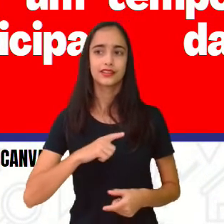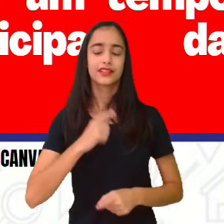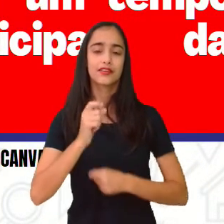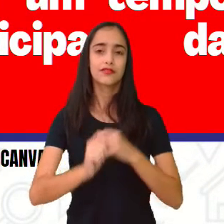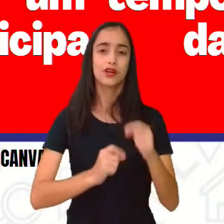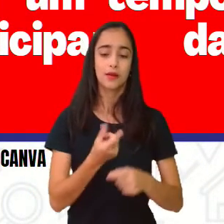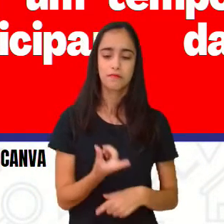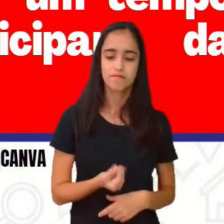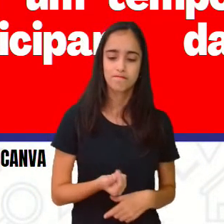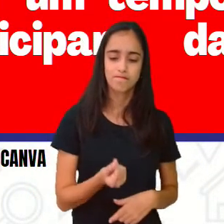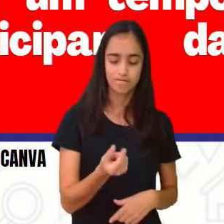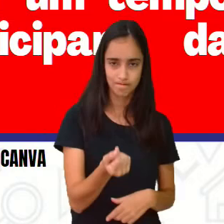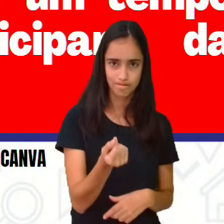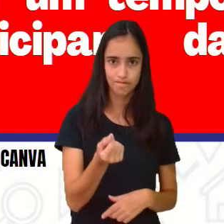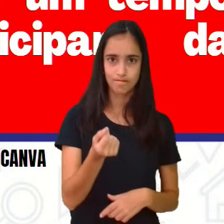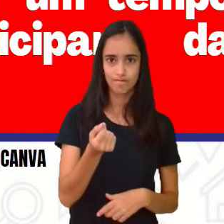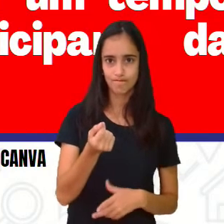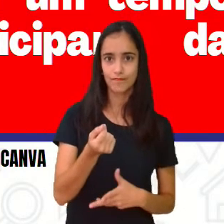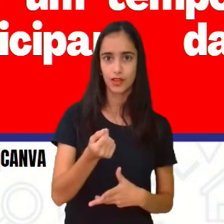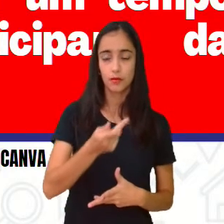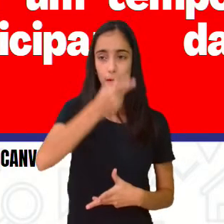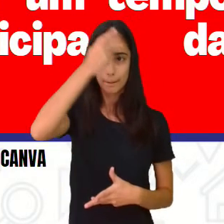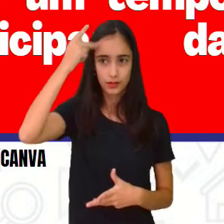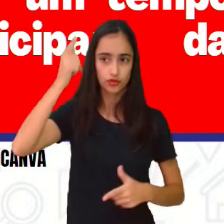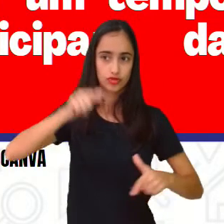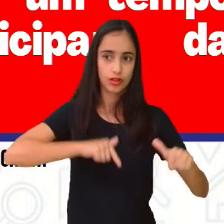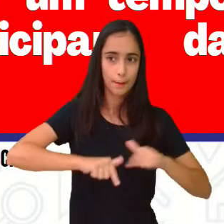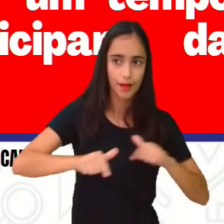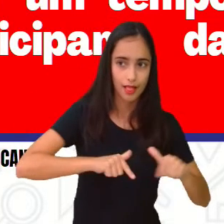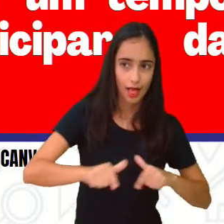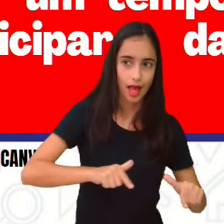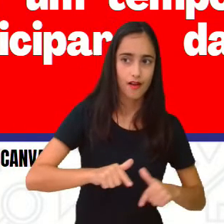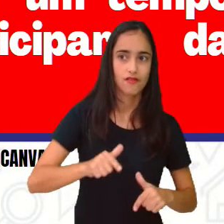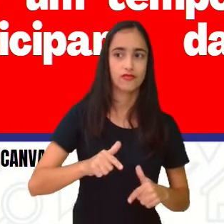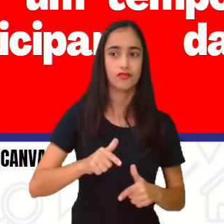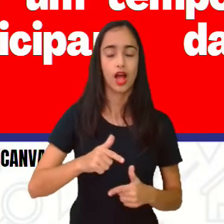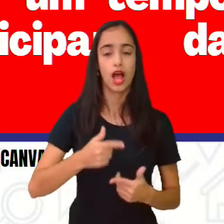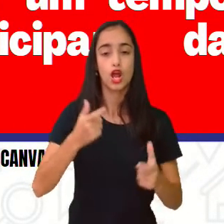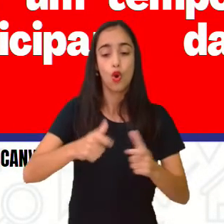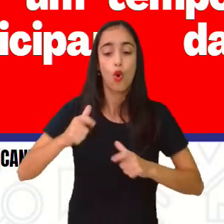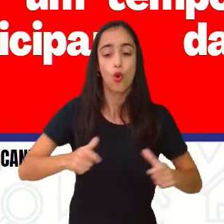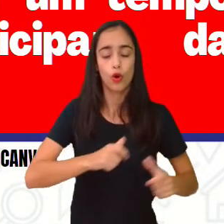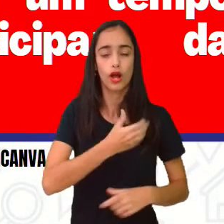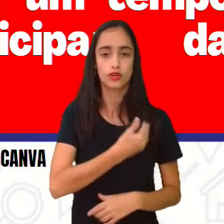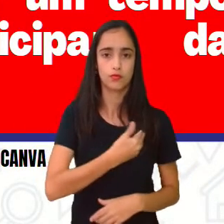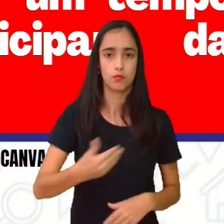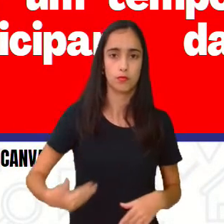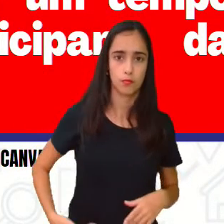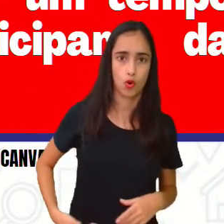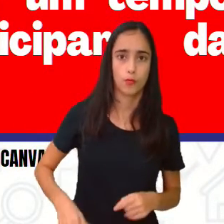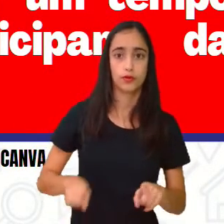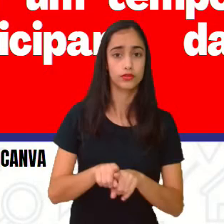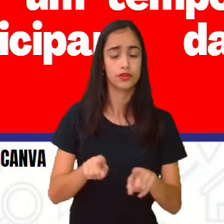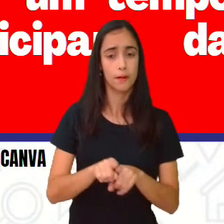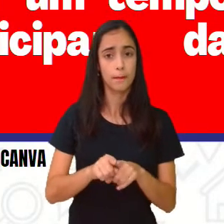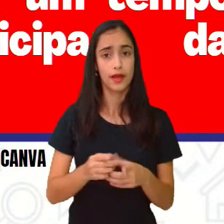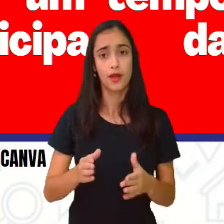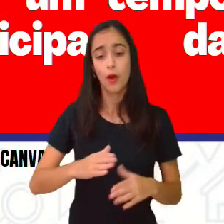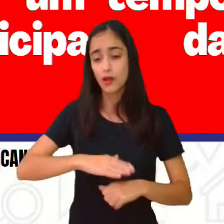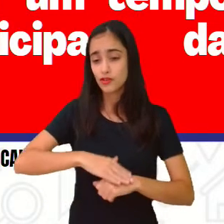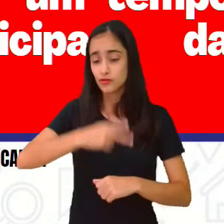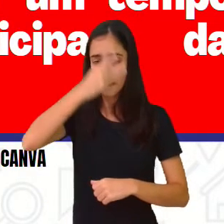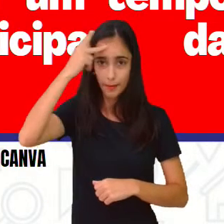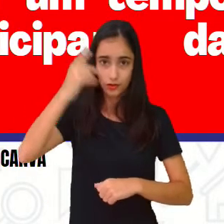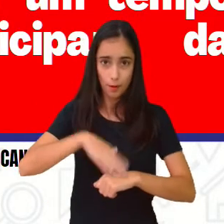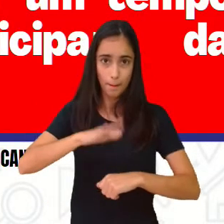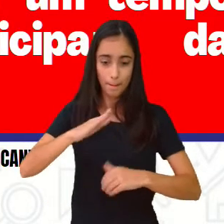ocupantes de cargos públicos, né, que era chamado mistoforia, e que permitia aos mais pobres deixarem o trabalho